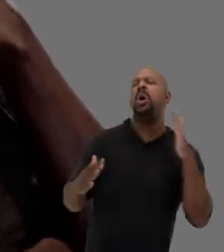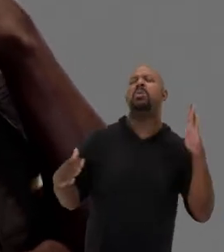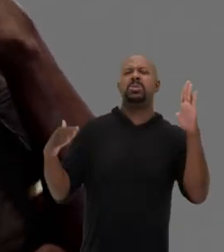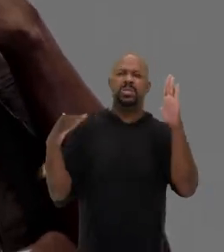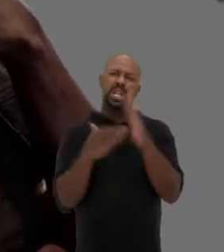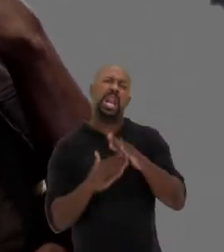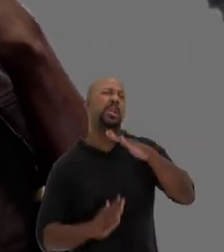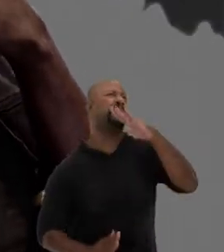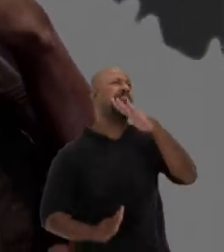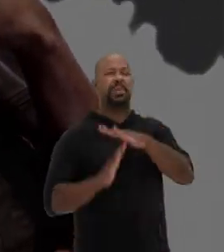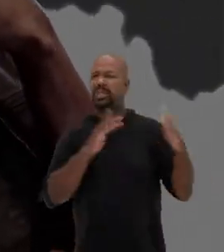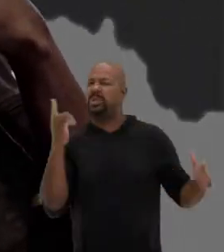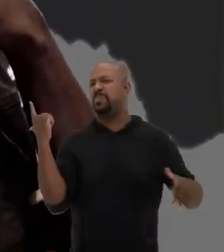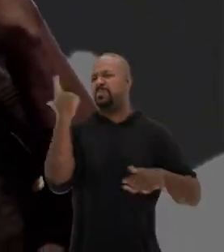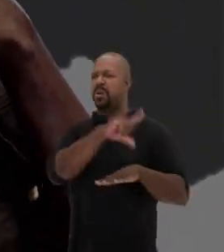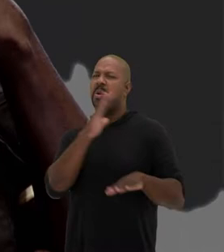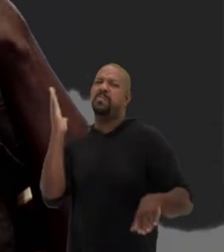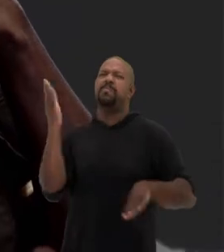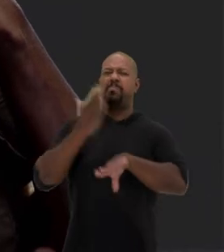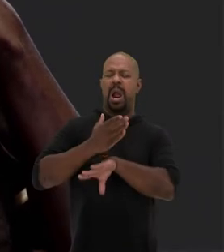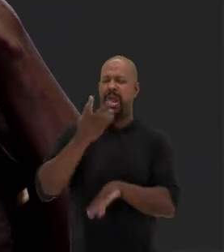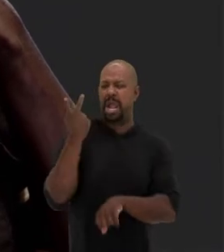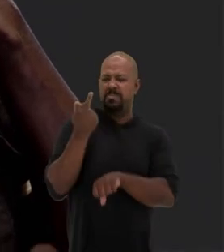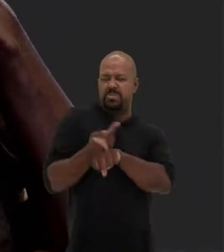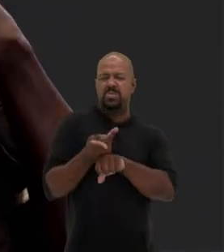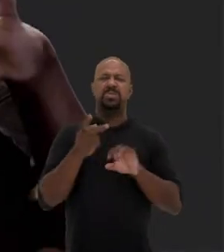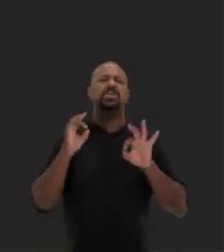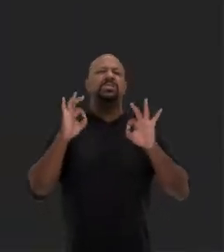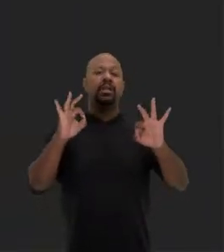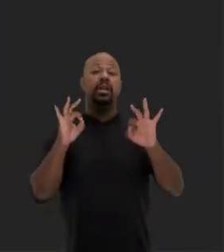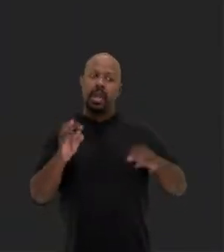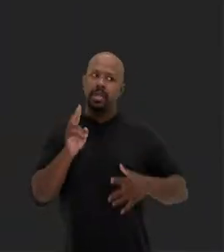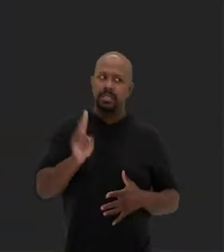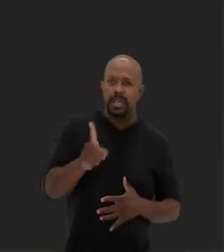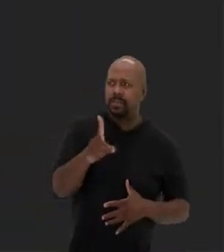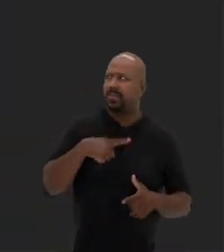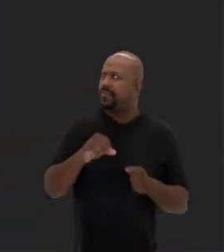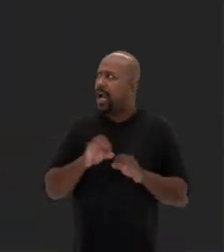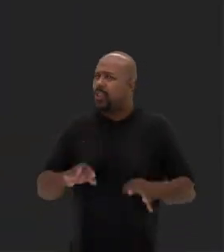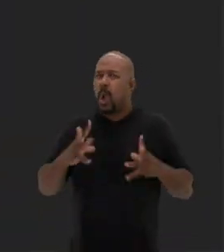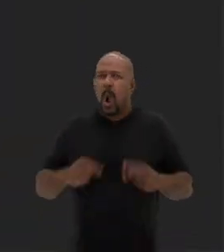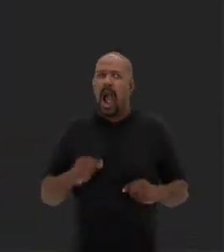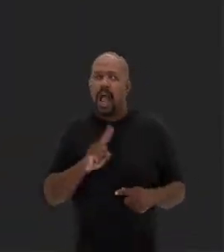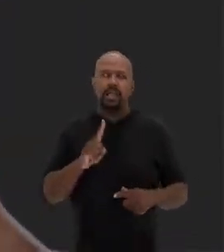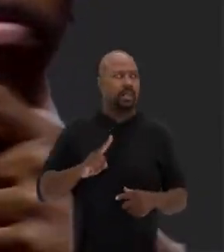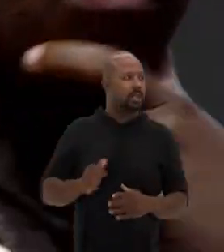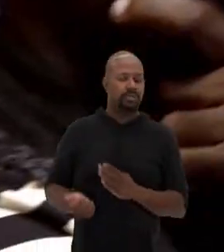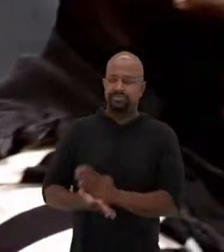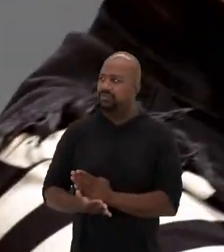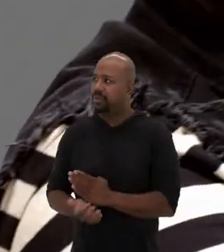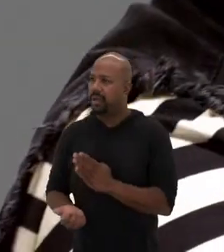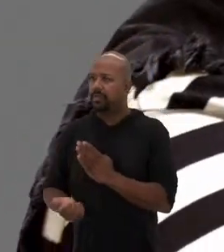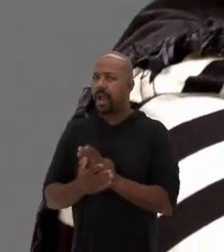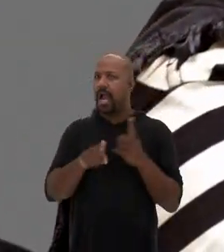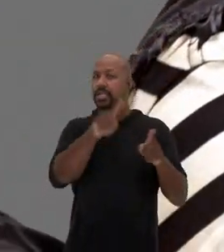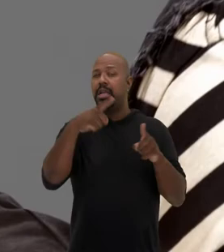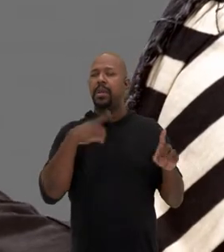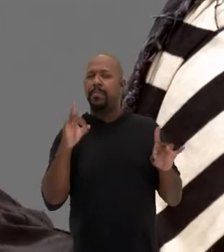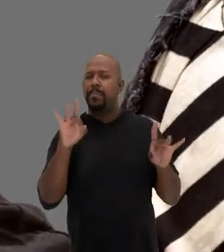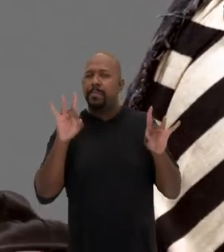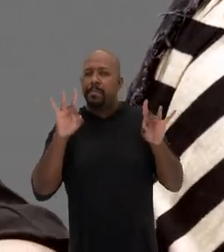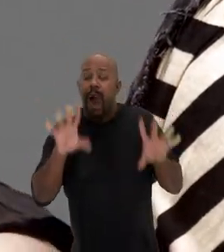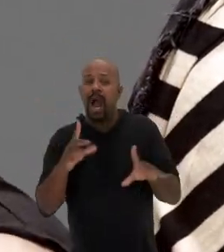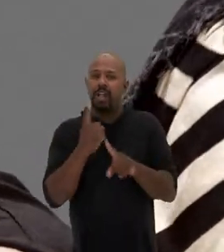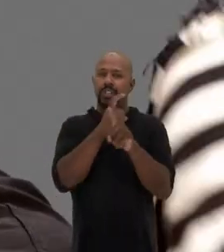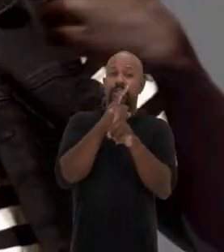limite máximo pra alcançar nosso prêmio legítimo. Nem sempre a gente faz o correto, mas ninguém desvenda o